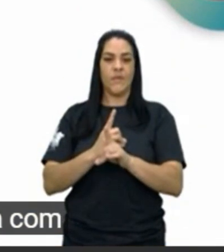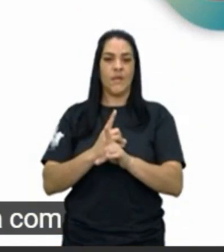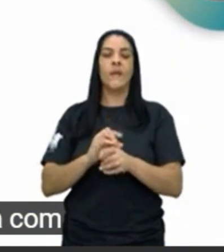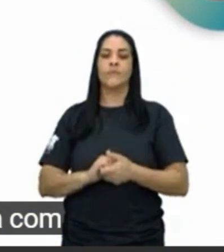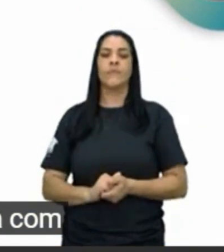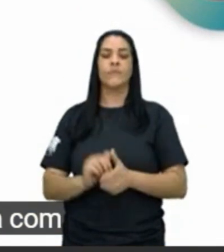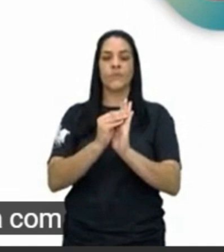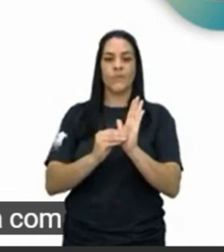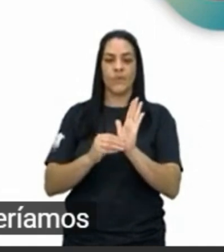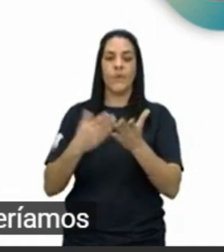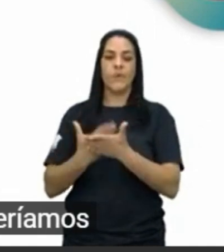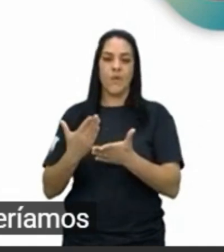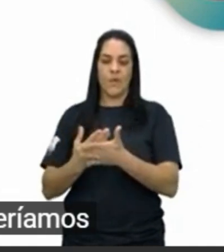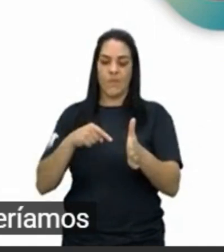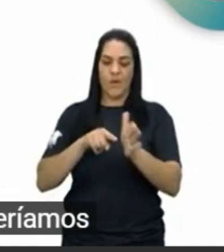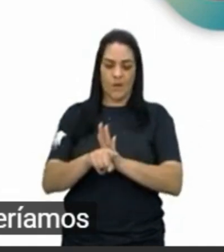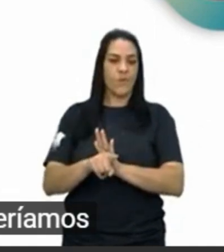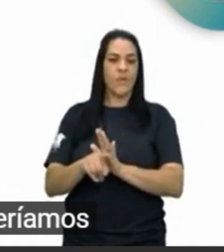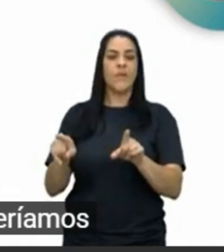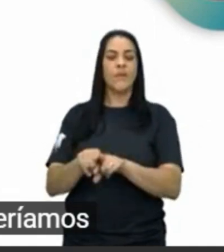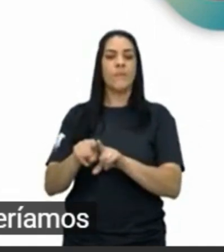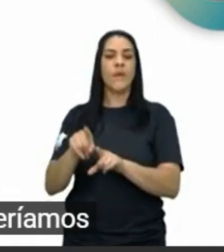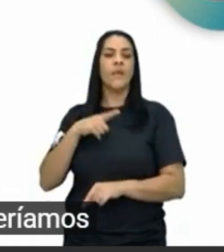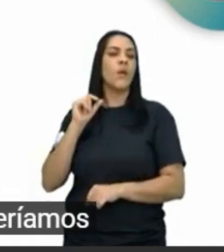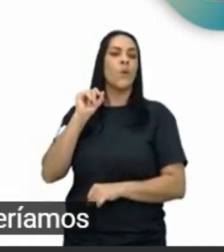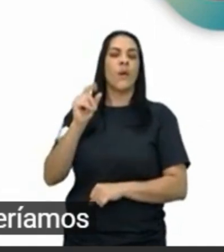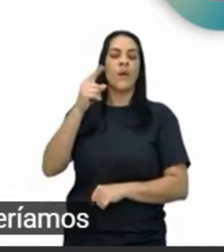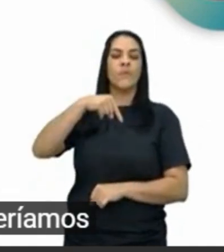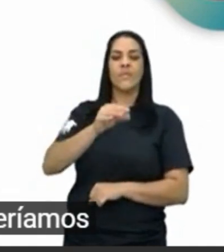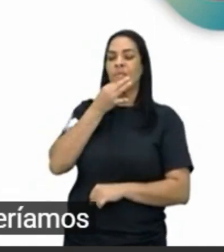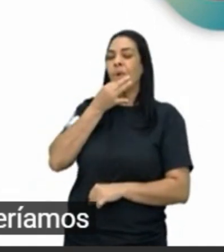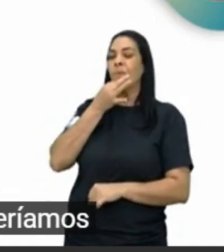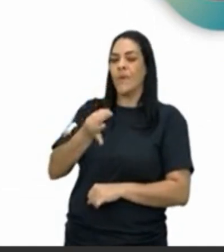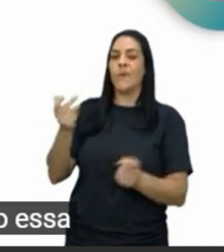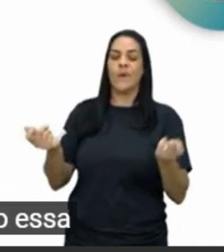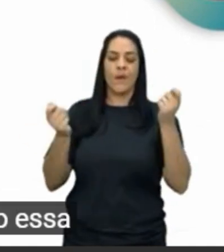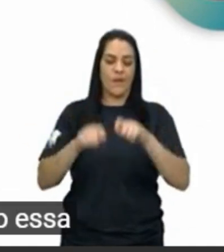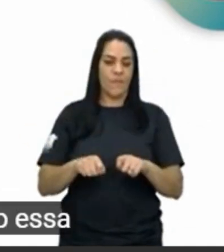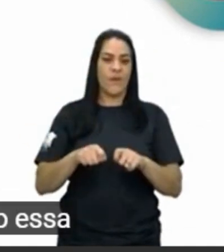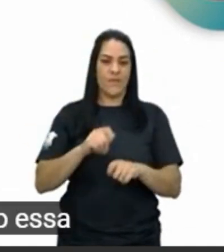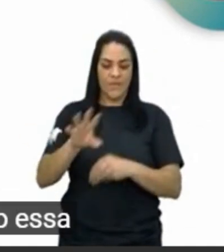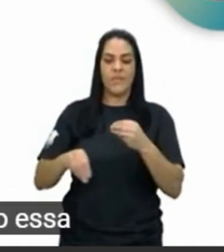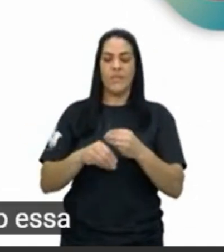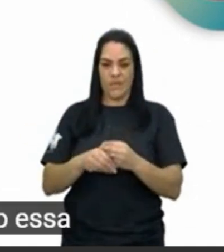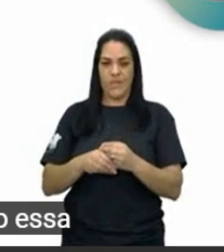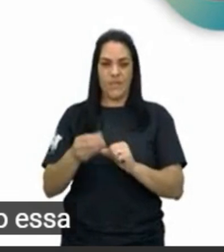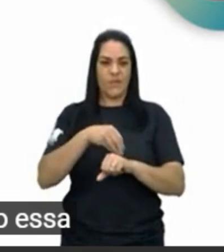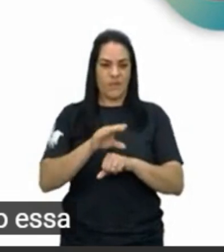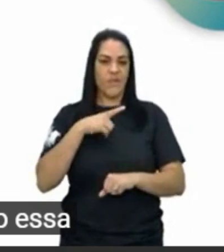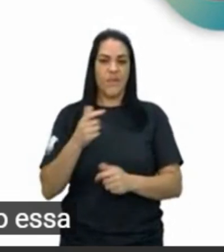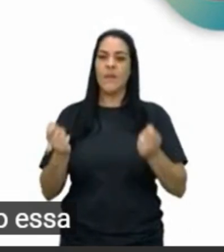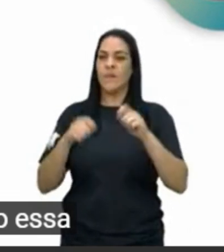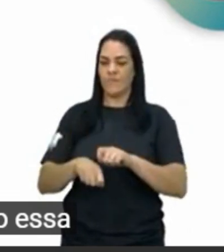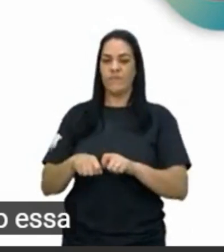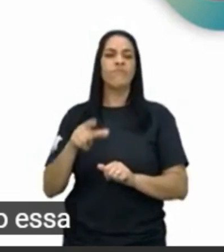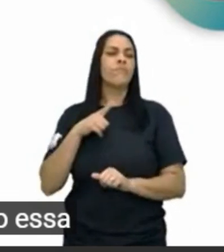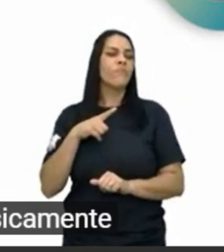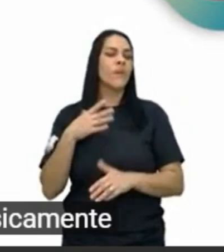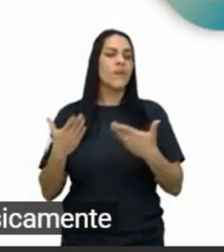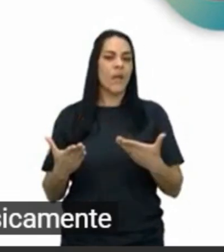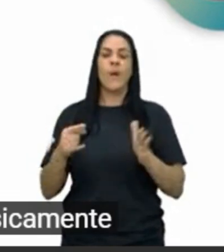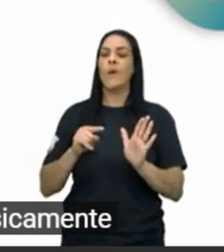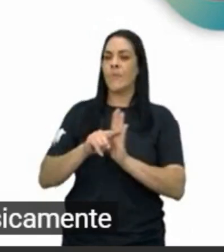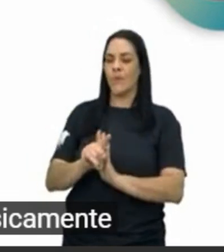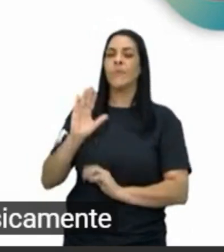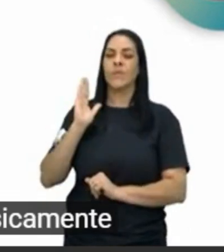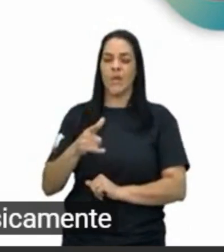a introdução ao conteúdo da aula, com uma pergunta disparadora, O que vocês acham que poderíamos adicionar ao microbit para deixá-lo mais potente?